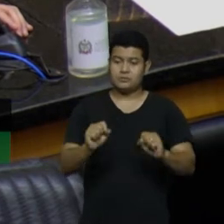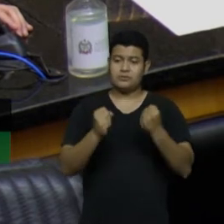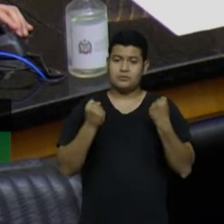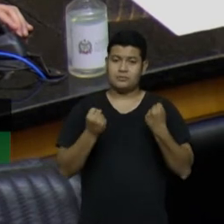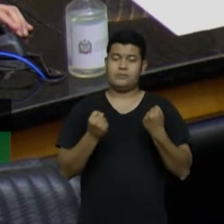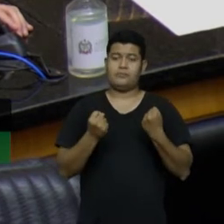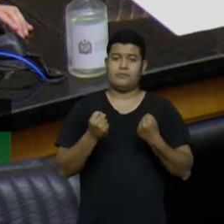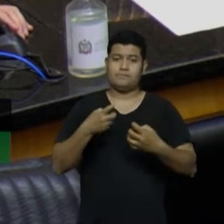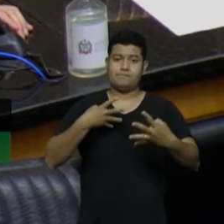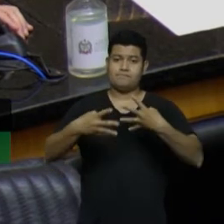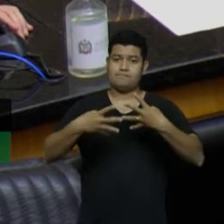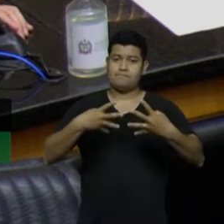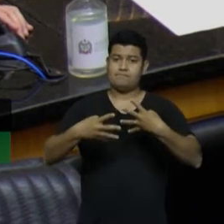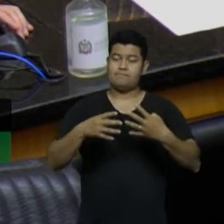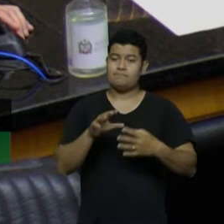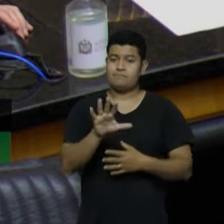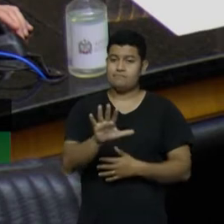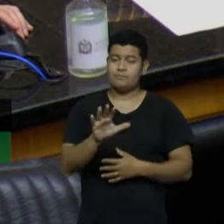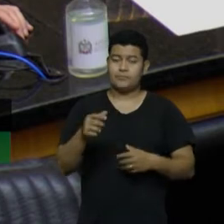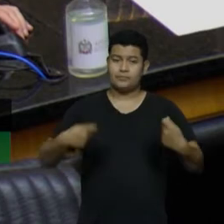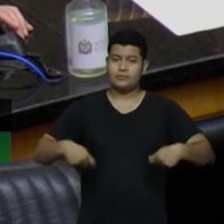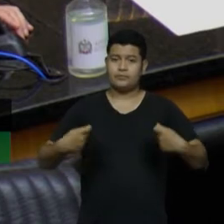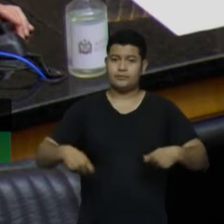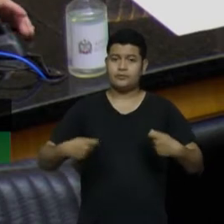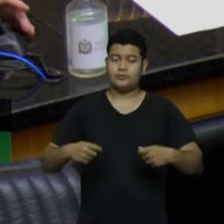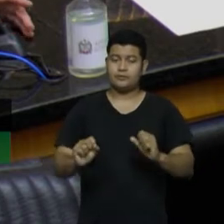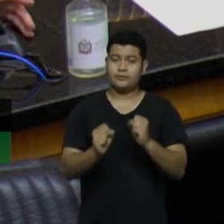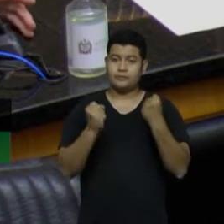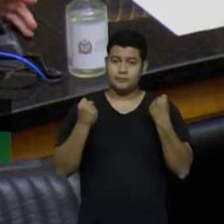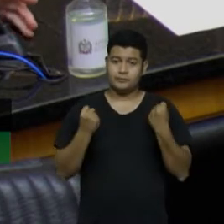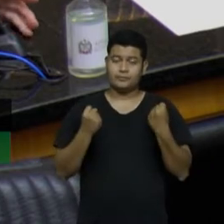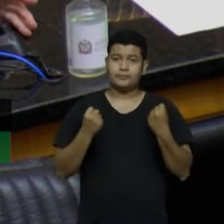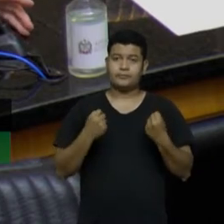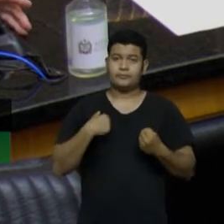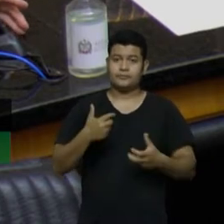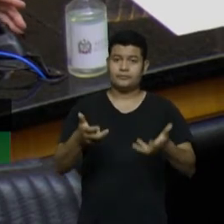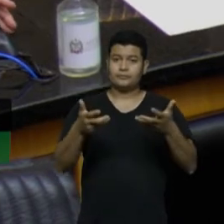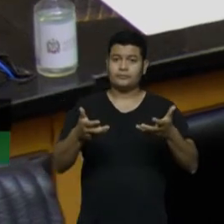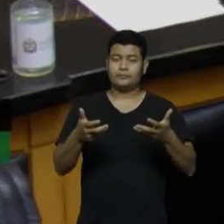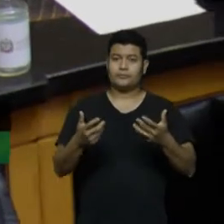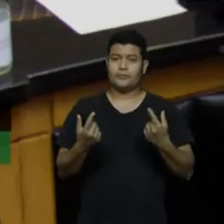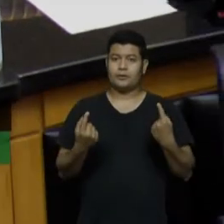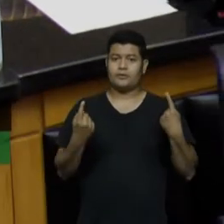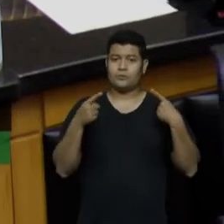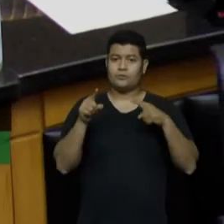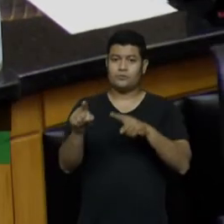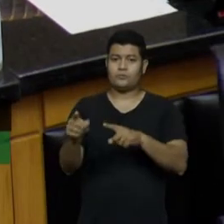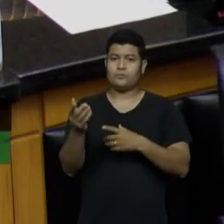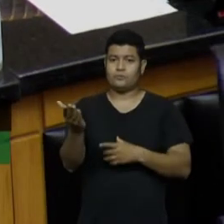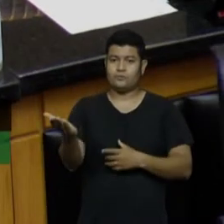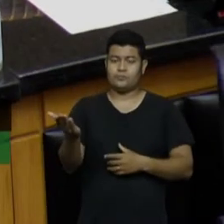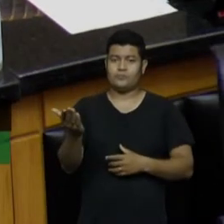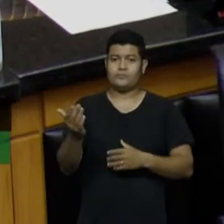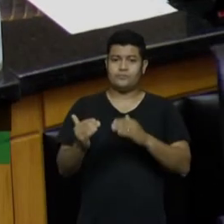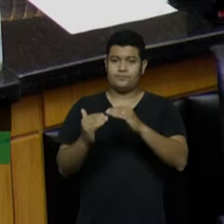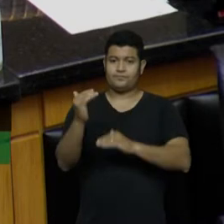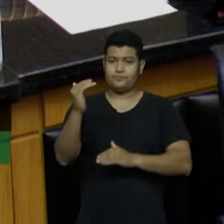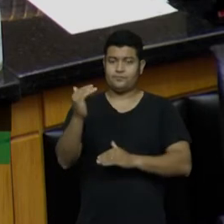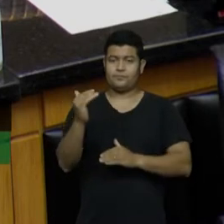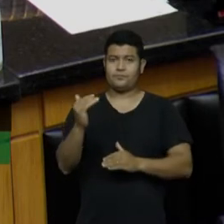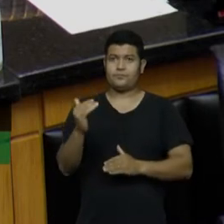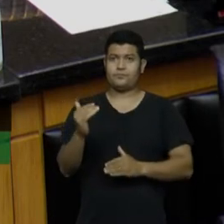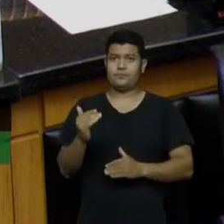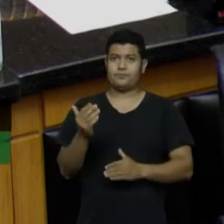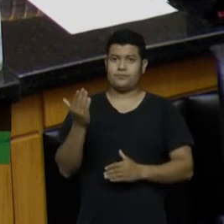transparência. Mas já que se faz necessária a defesa da transparência, eu quero aqui discordar veementemente da posição... não sei se ainda é líder